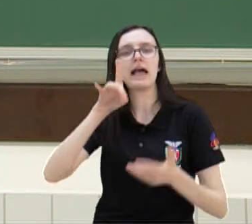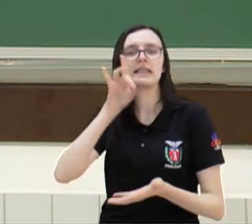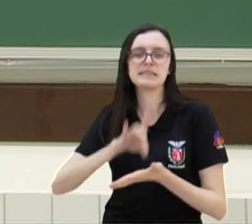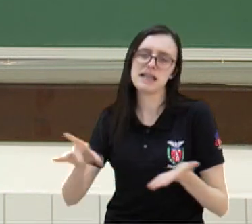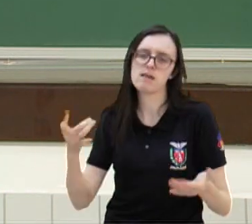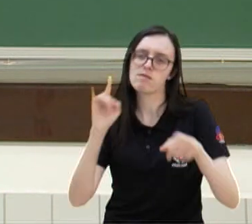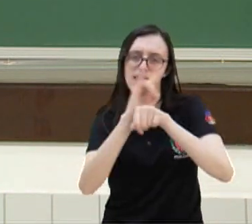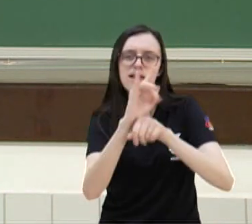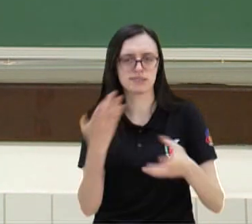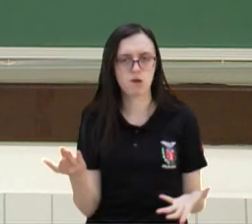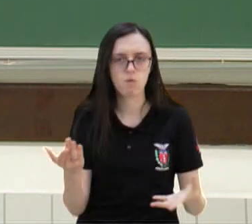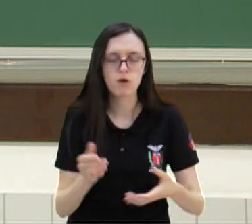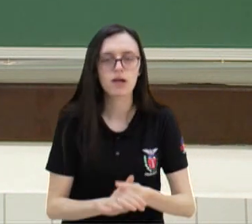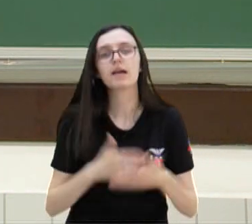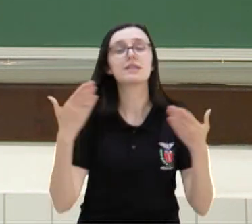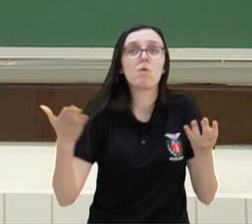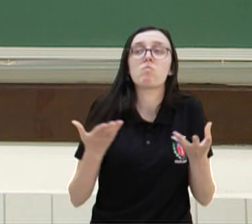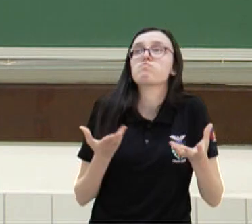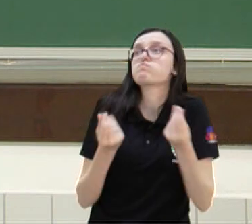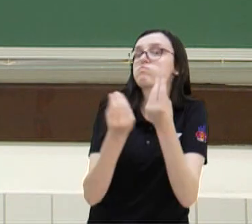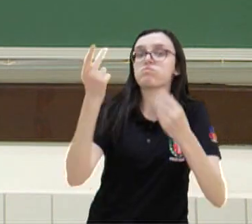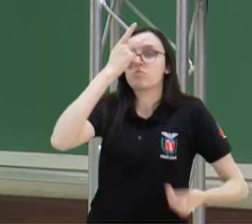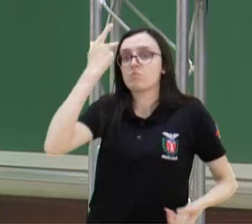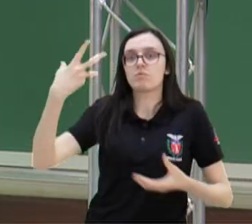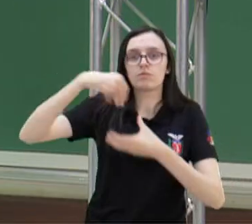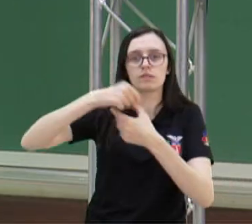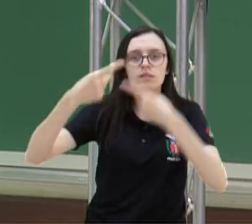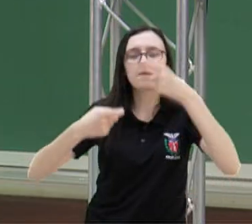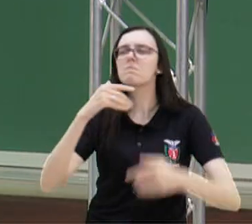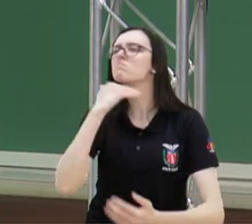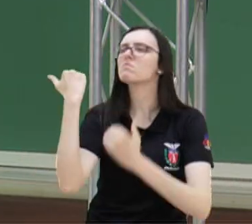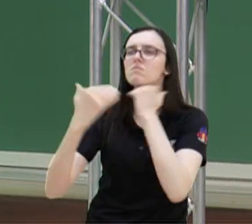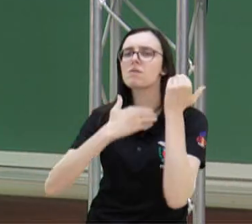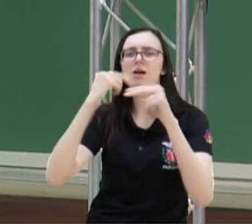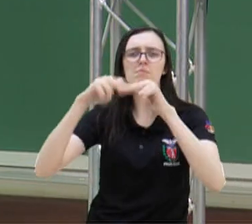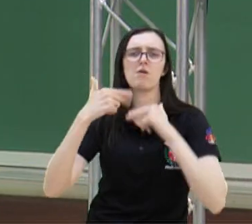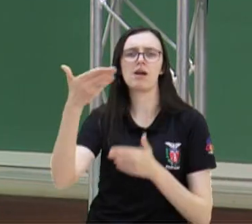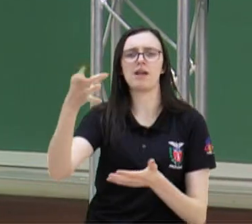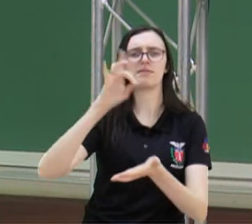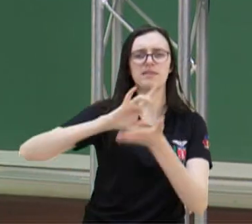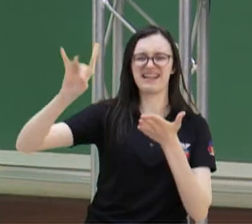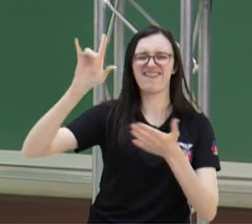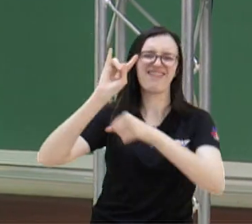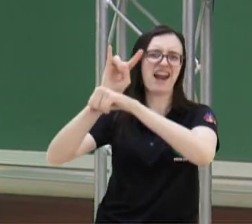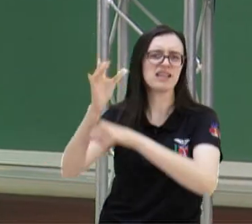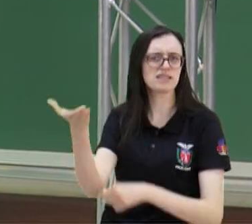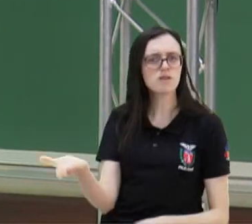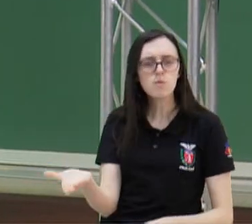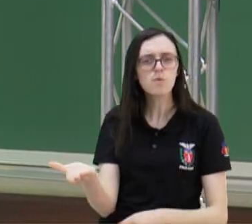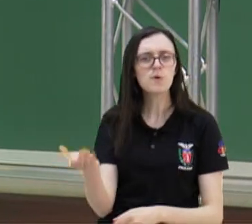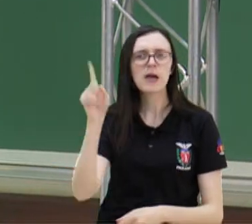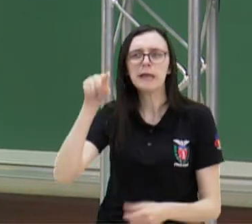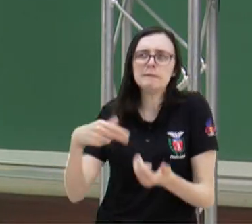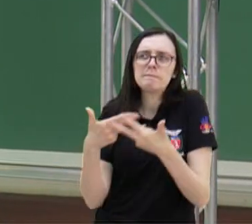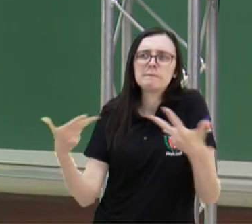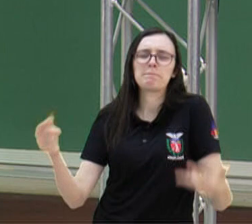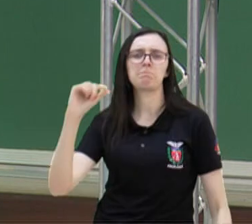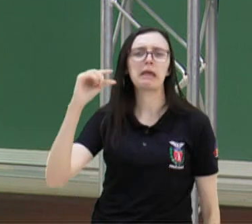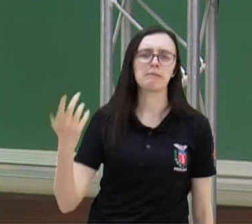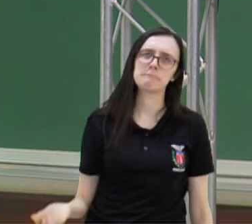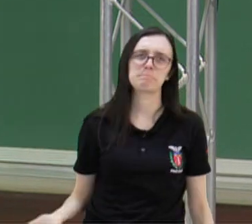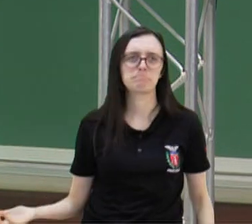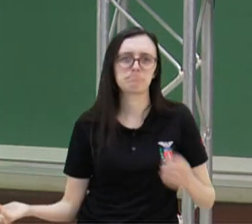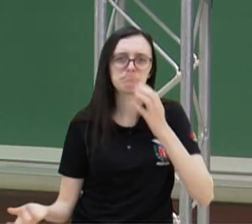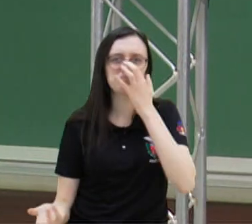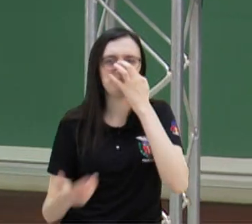traição. Então, milhares de pessoas dentro dessa guerra morreram simplesmente por conta de uma traição, o que é extremamente pequeno,